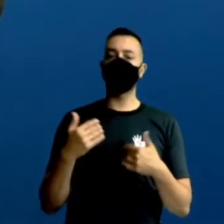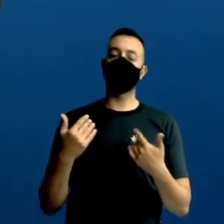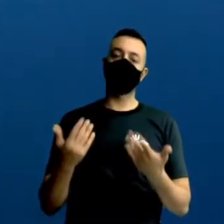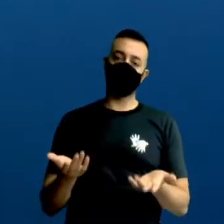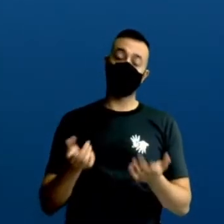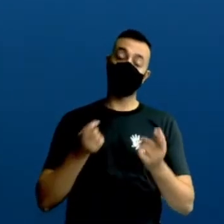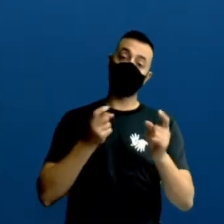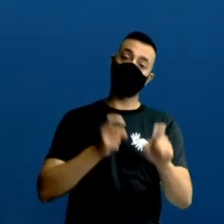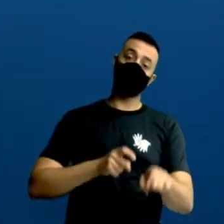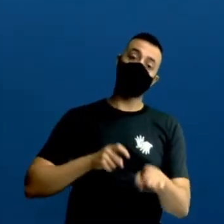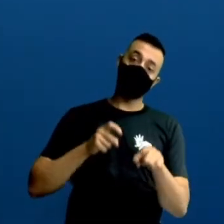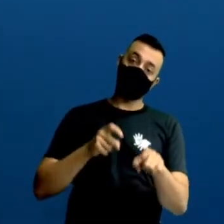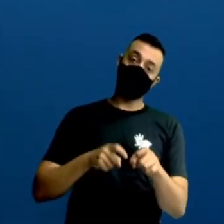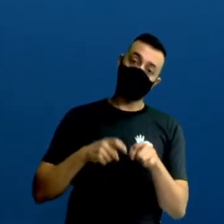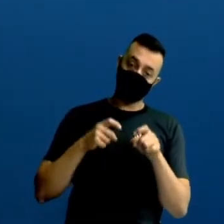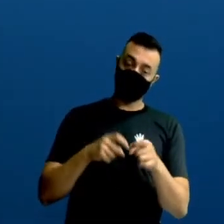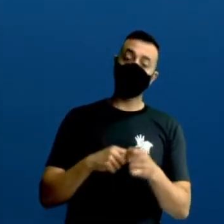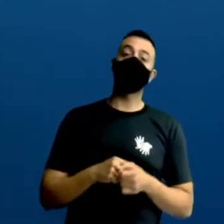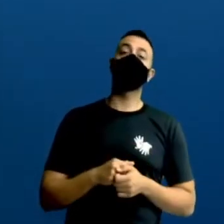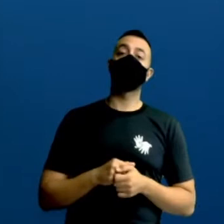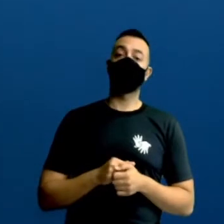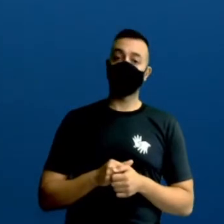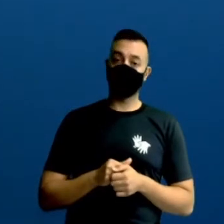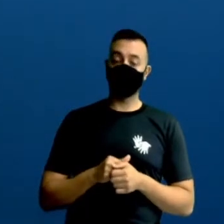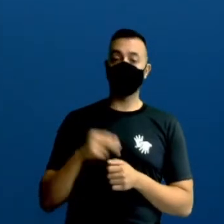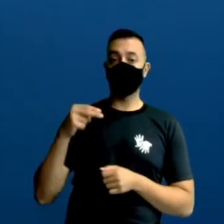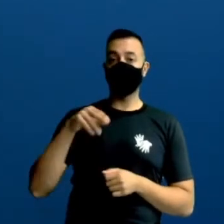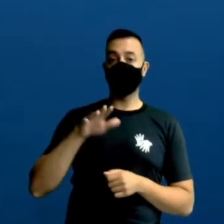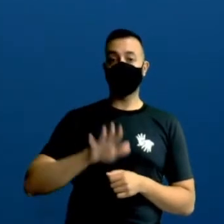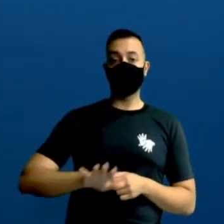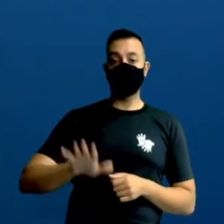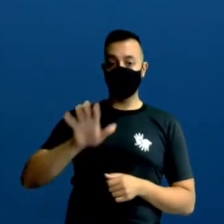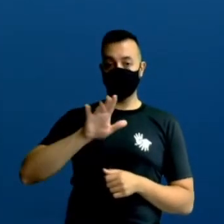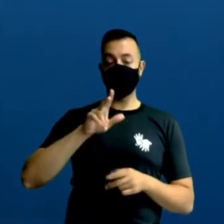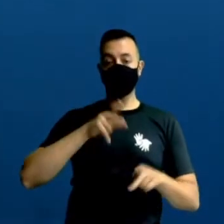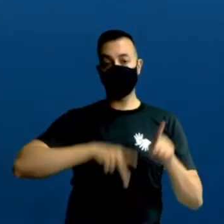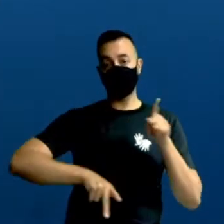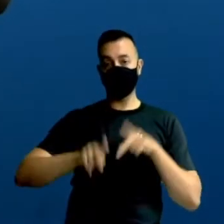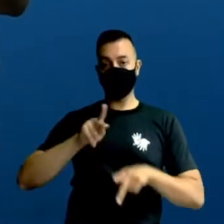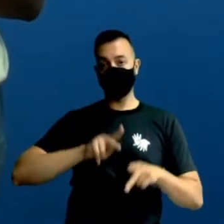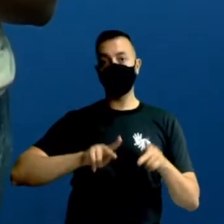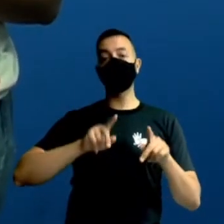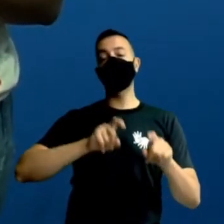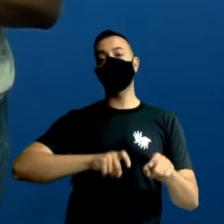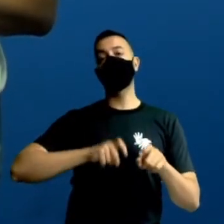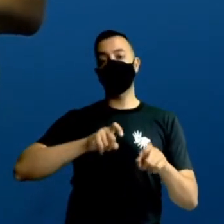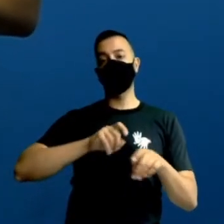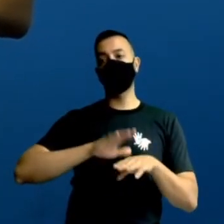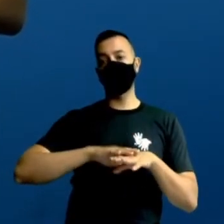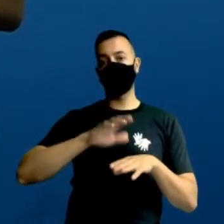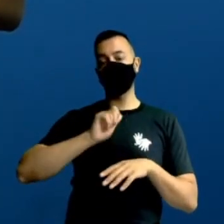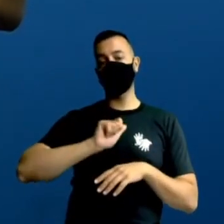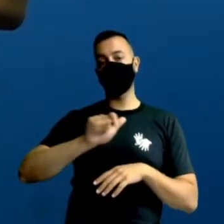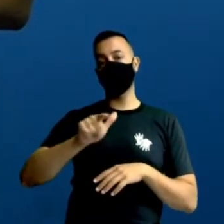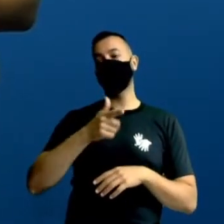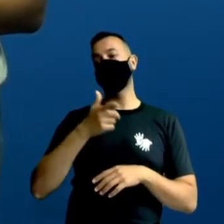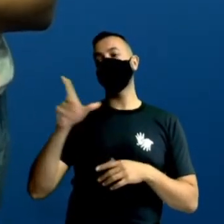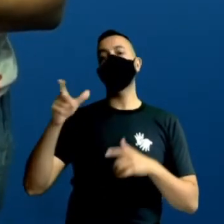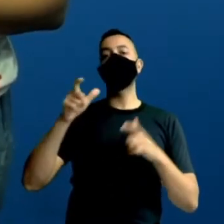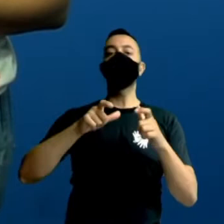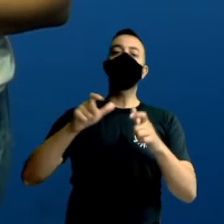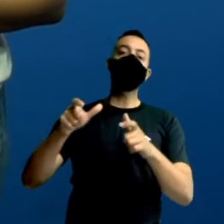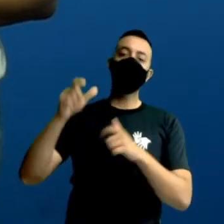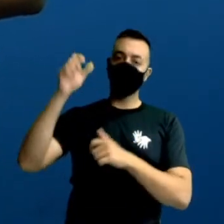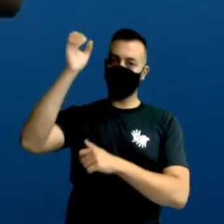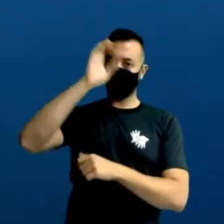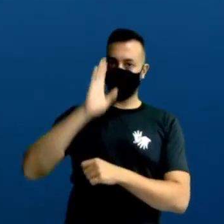mais rurais, essa população mais rural, que aqui no Nordeste a gente tem uma população rural maior do que em outros locais